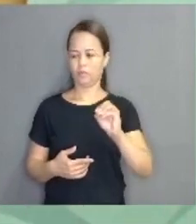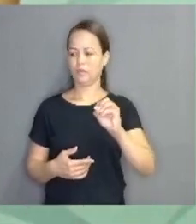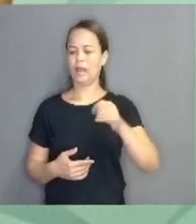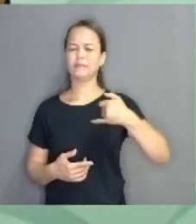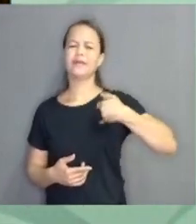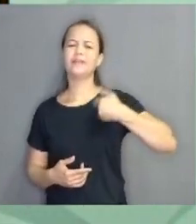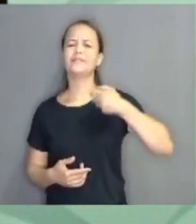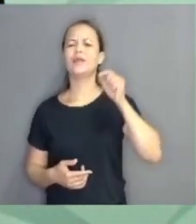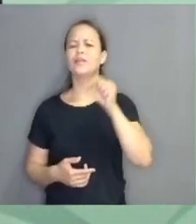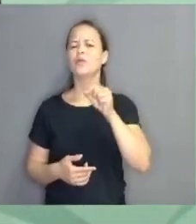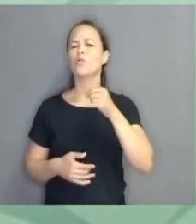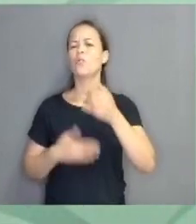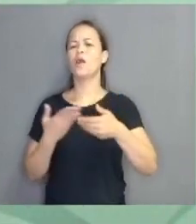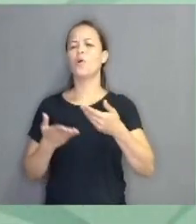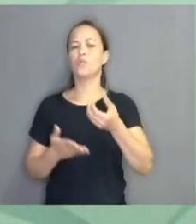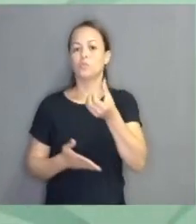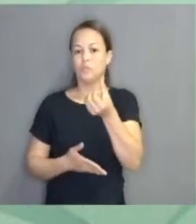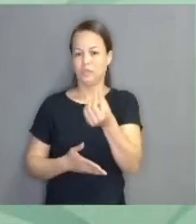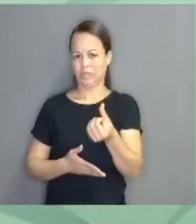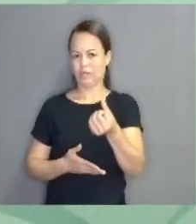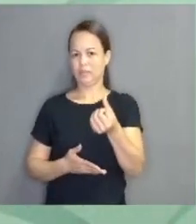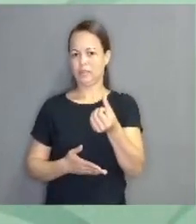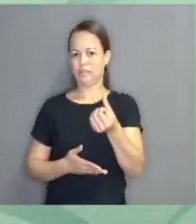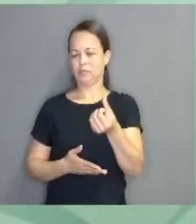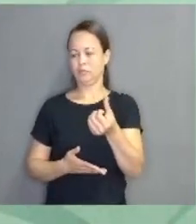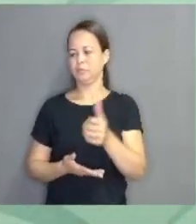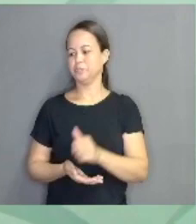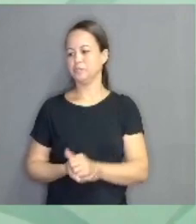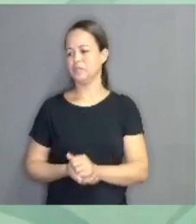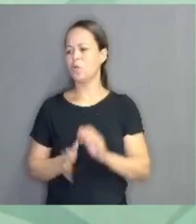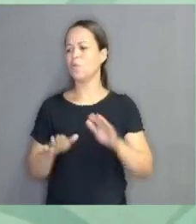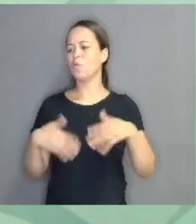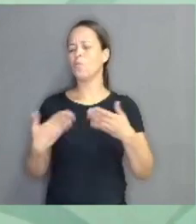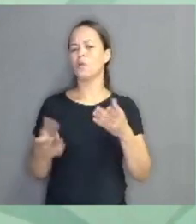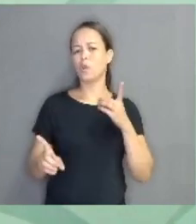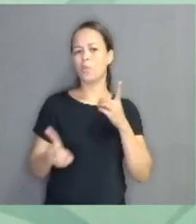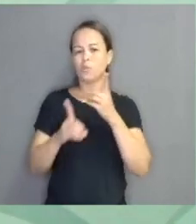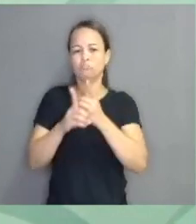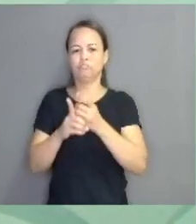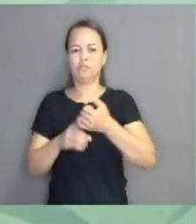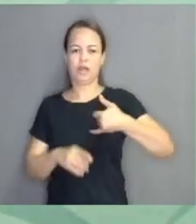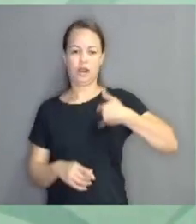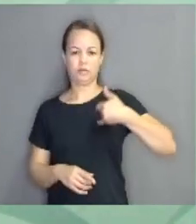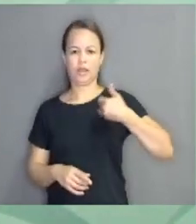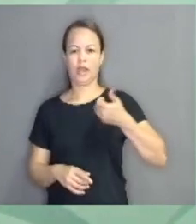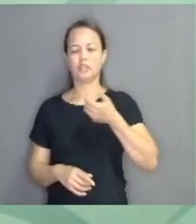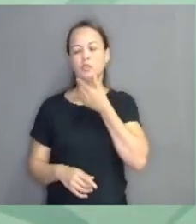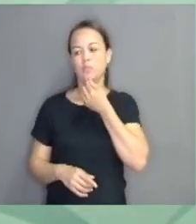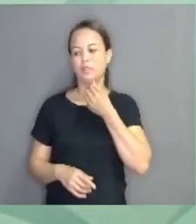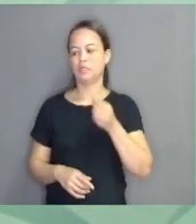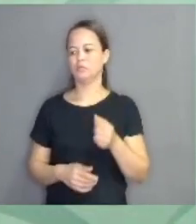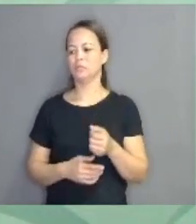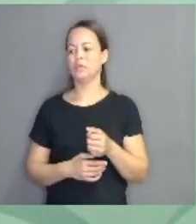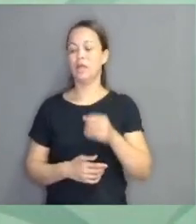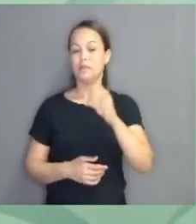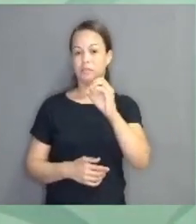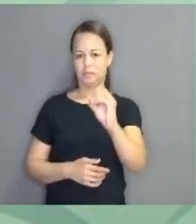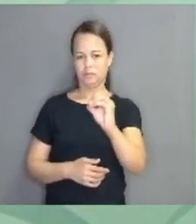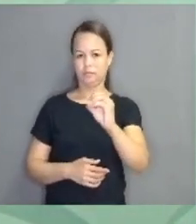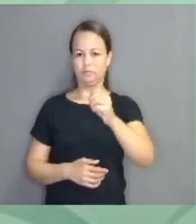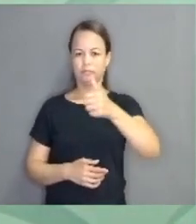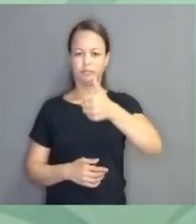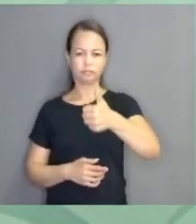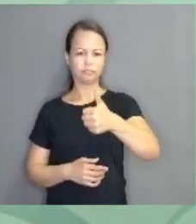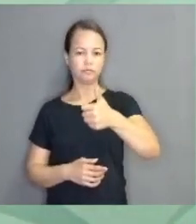ajudar a achar a idade do Iago? Vamos lá? 0, 1, 2,